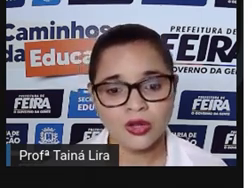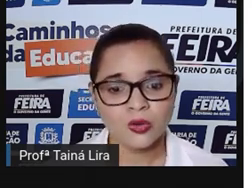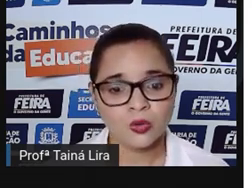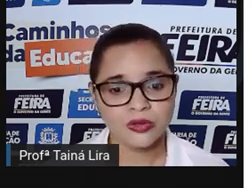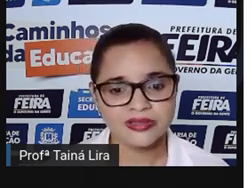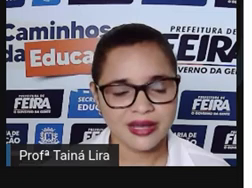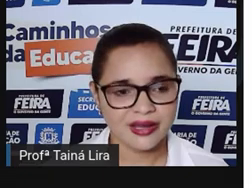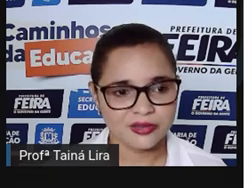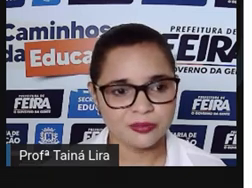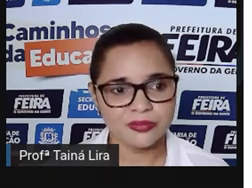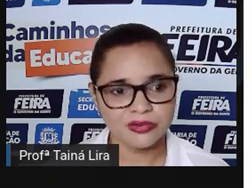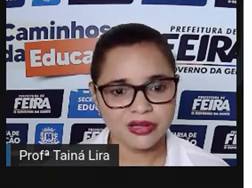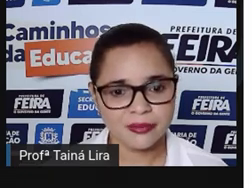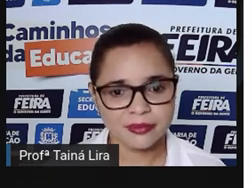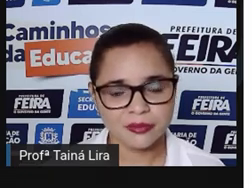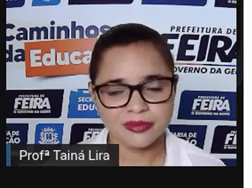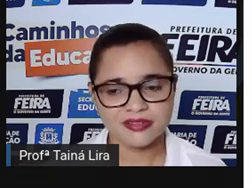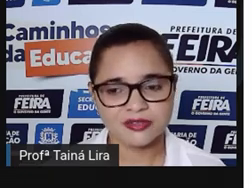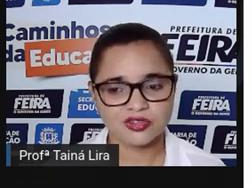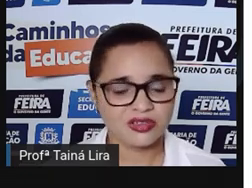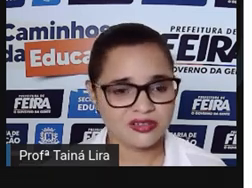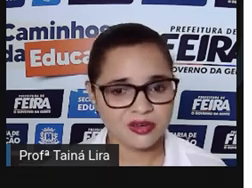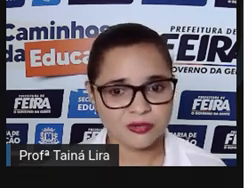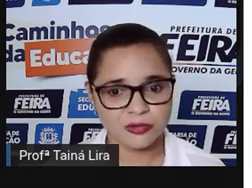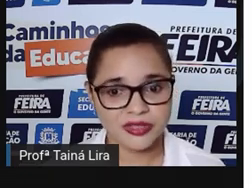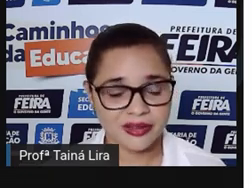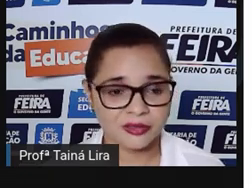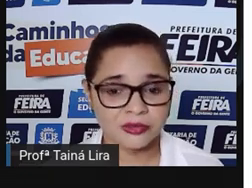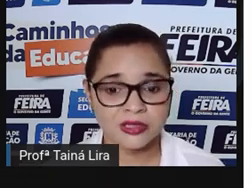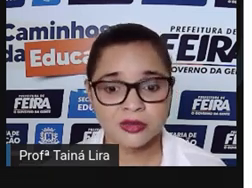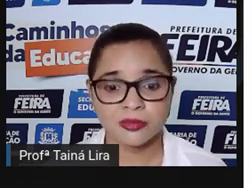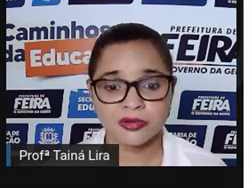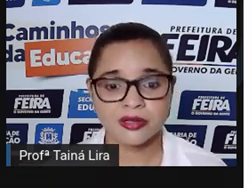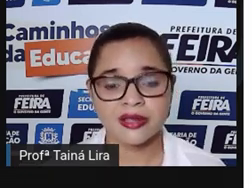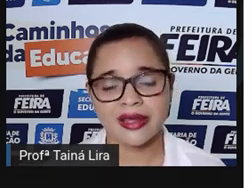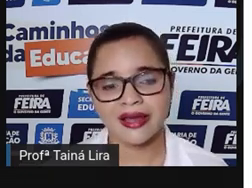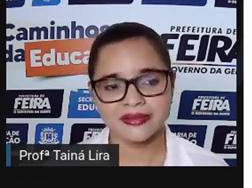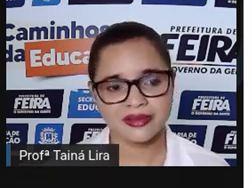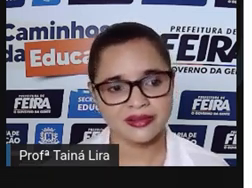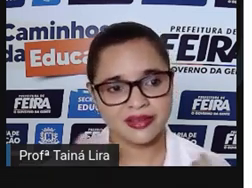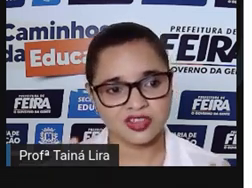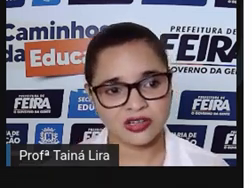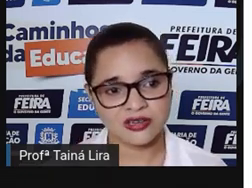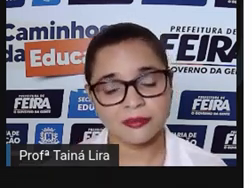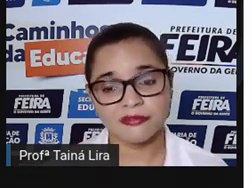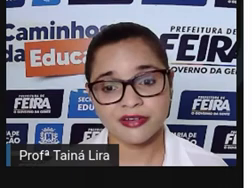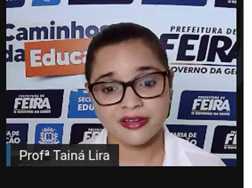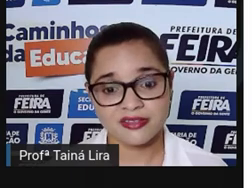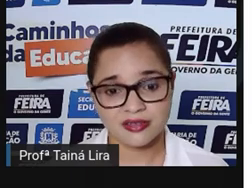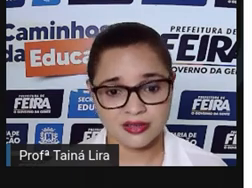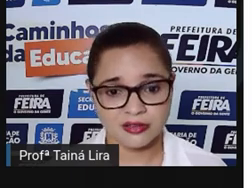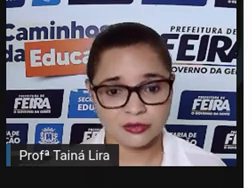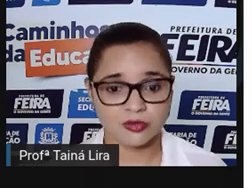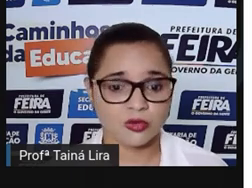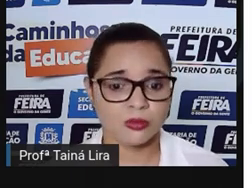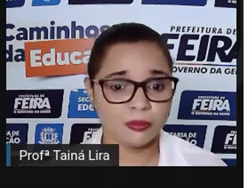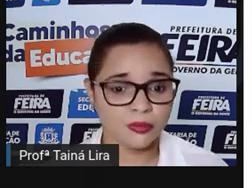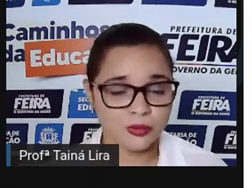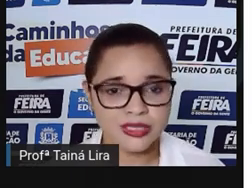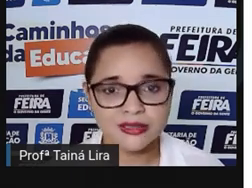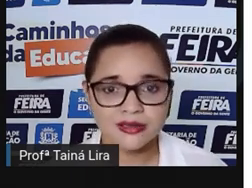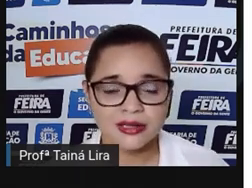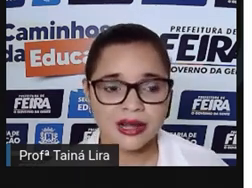com cuidado. Por que precisa utilizar com cuidado? Porque a internet, ela também oferece riscos,